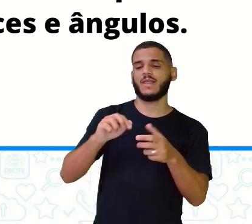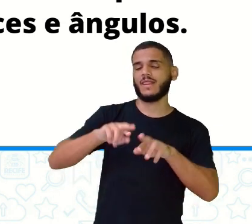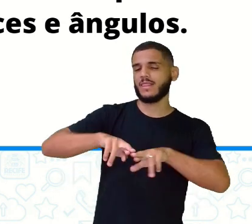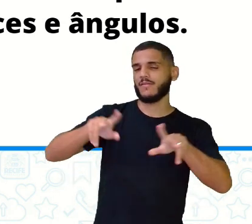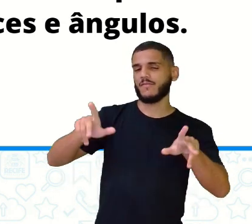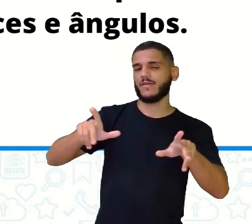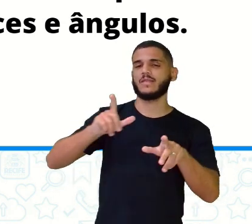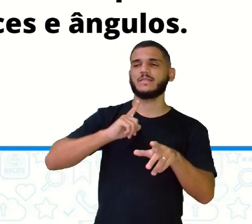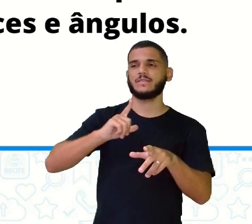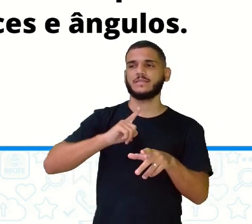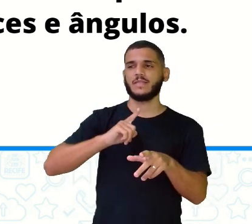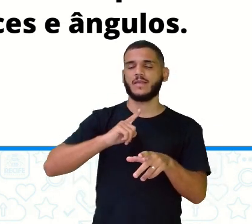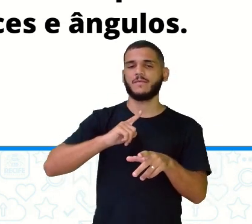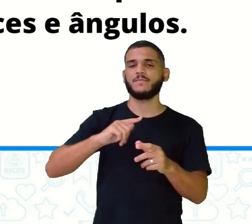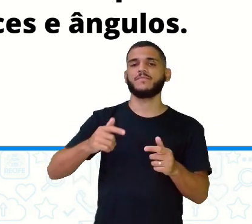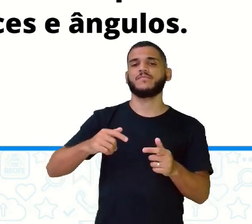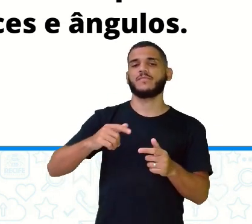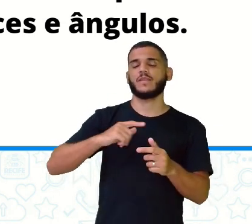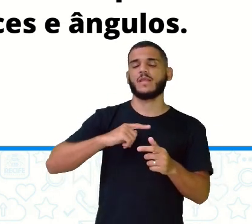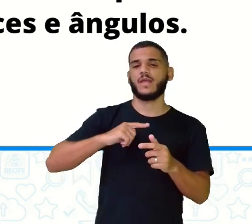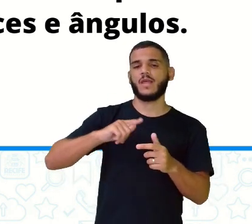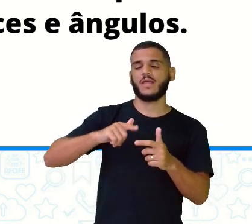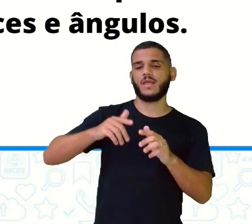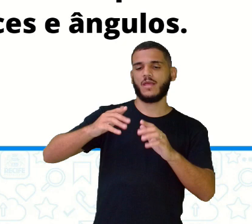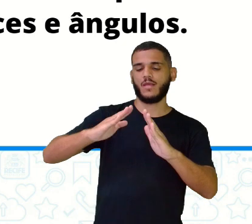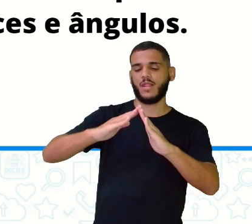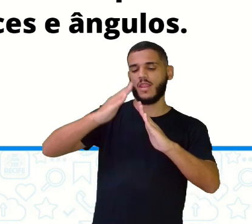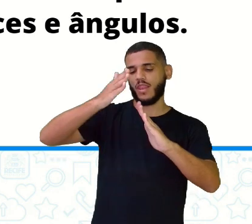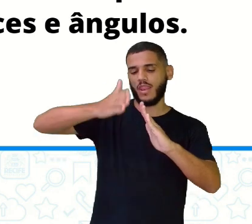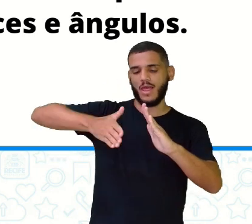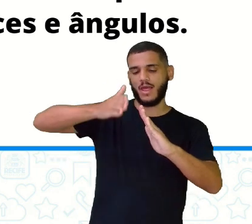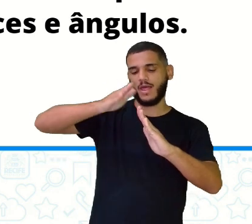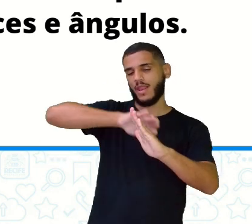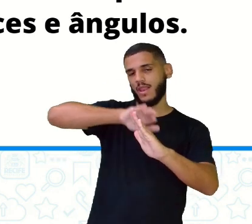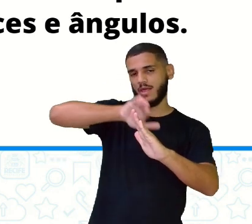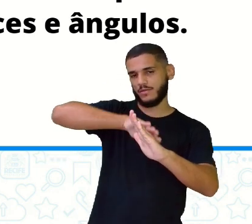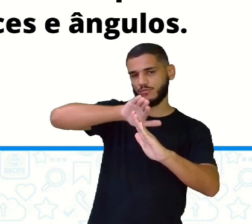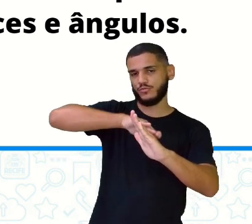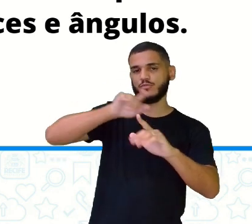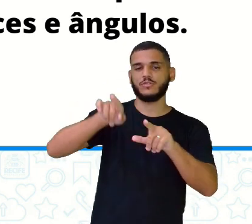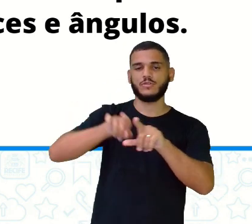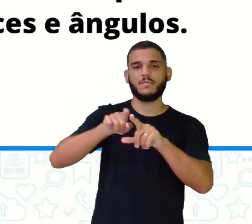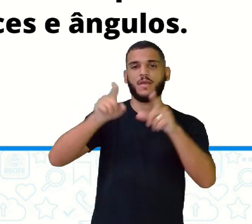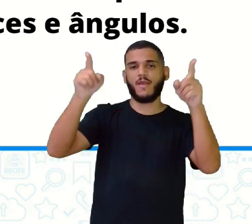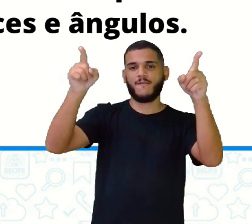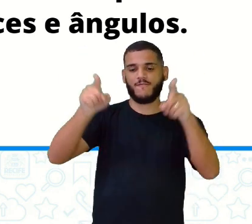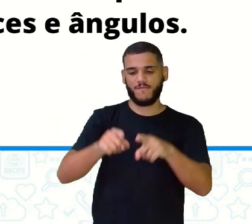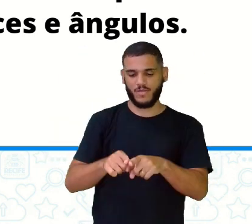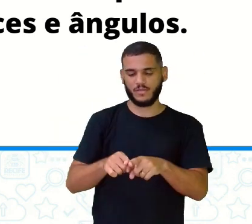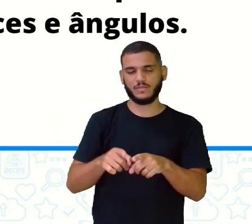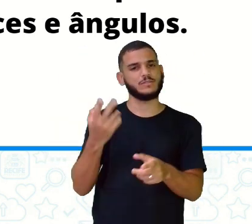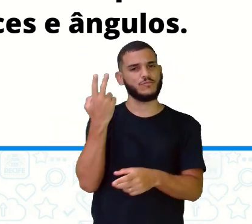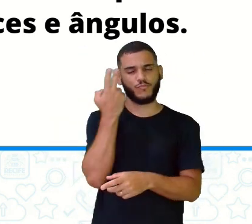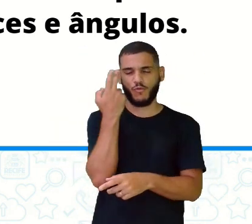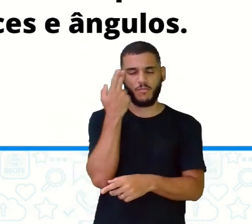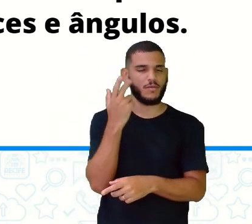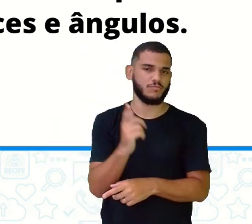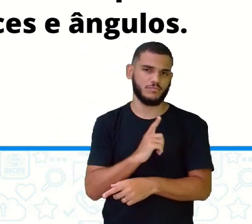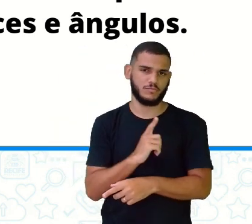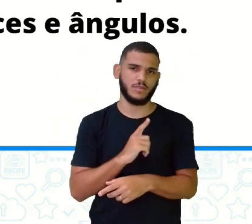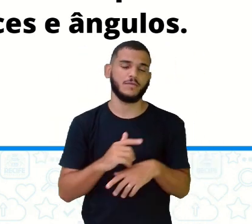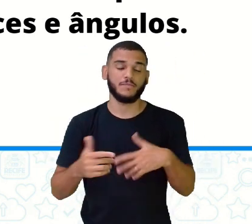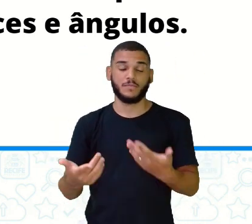vértices e ângulos. Eu tinha esquecido do vértice. Falei do lado e falei do ângulo. Lembra do vértice. O que são os vértices,